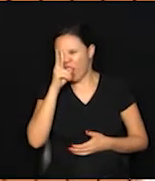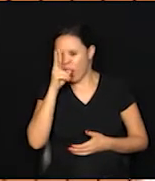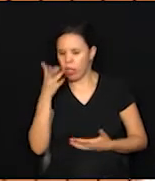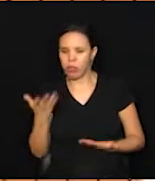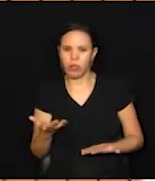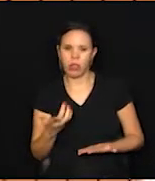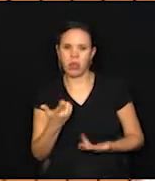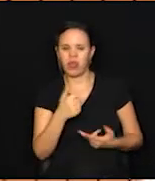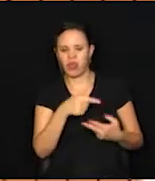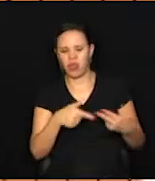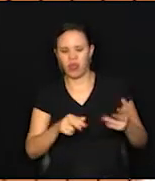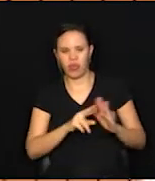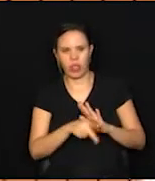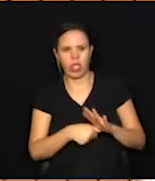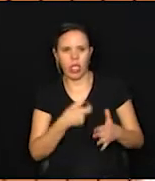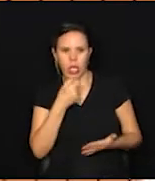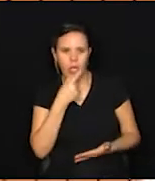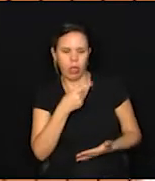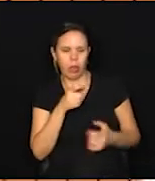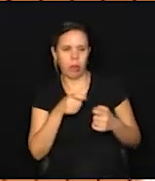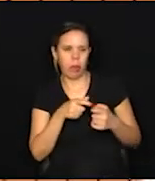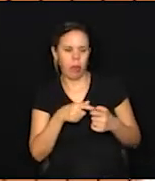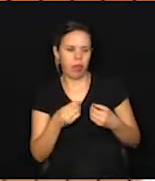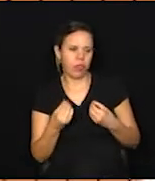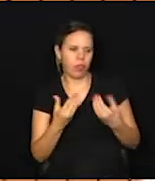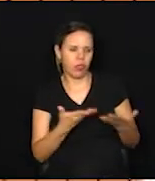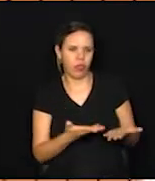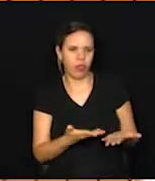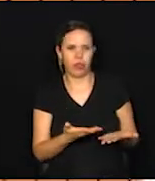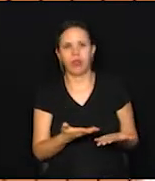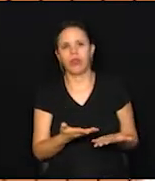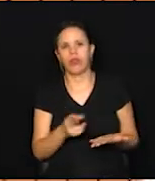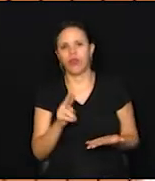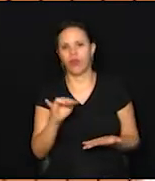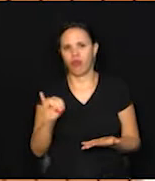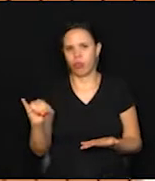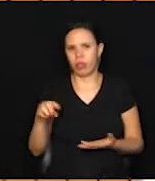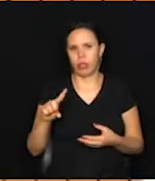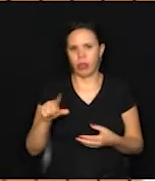era a opção do médico ali no intensivista, ele